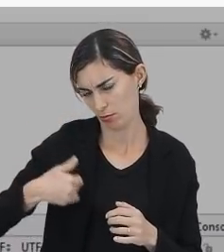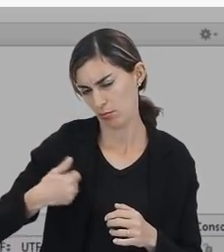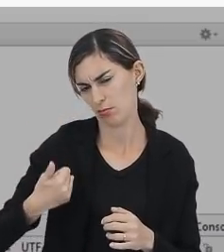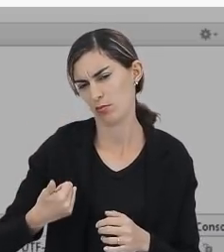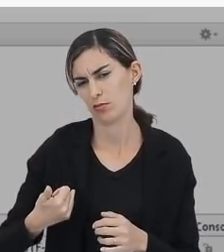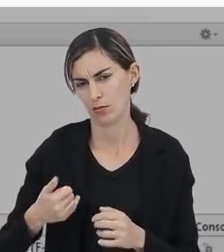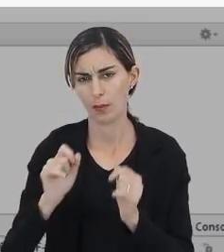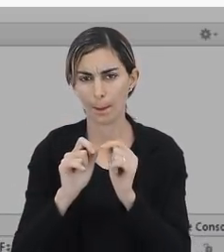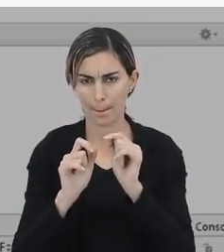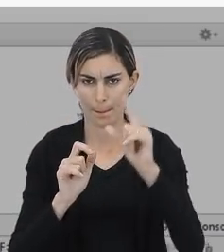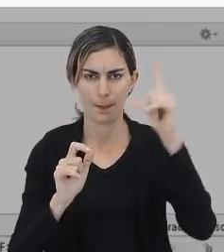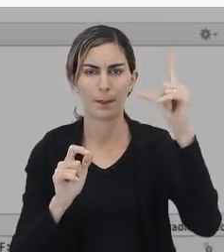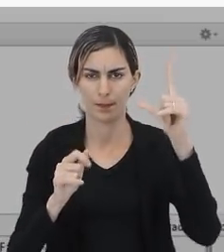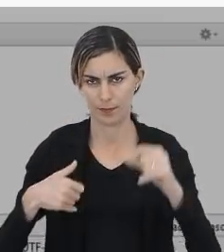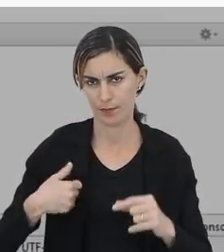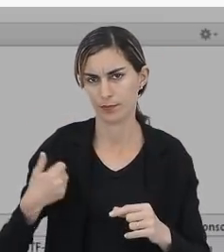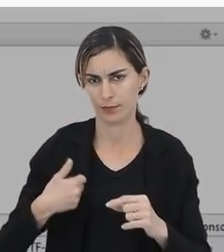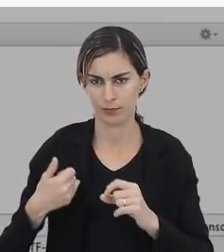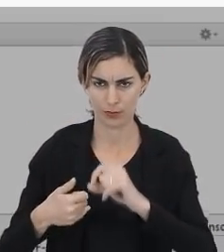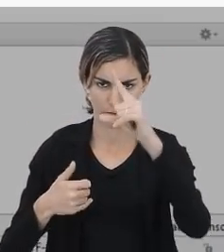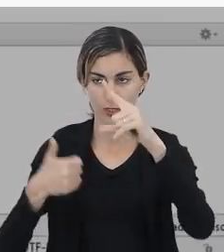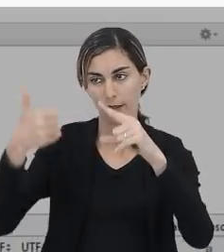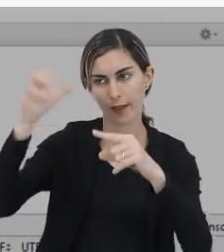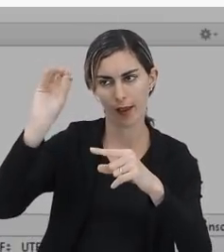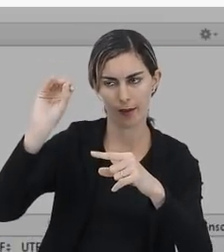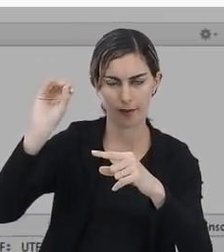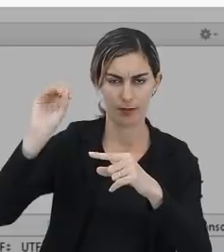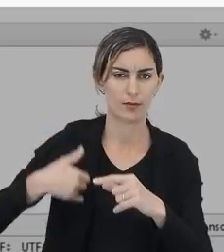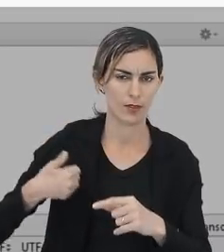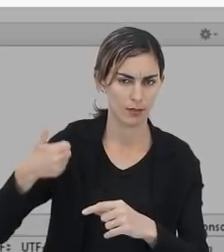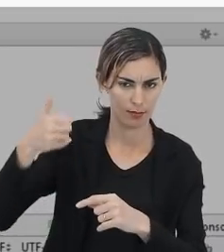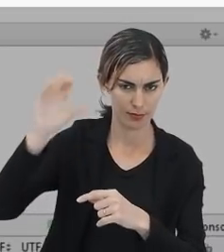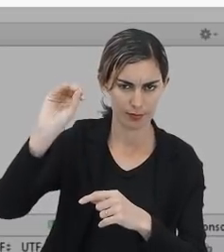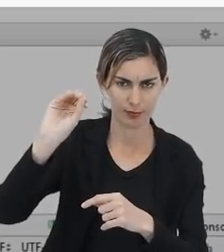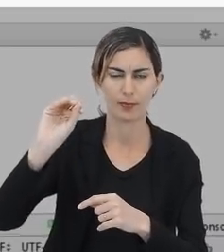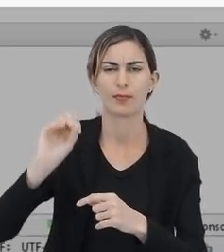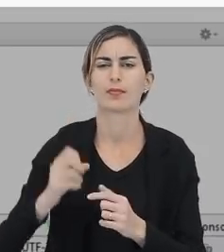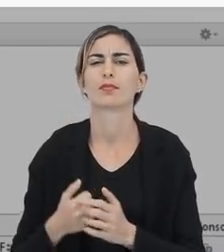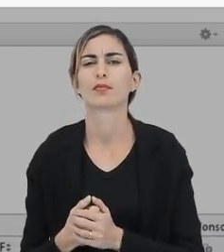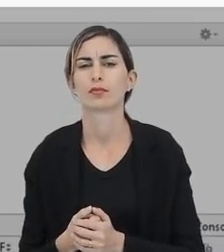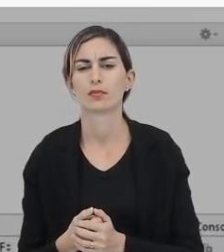idade for maior do que 10 anos,